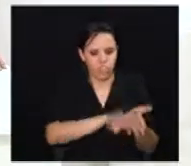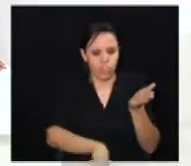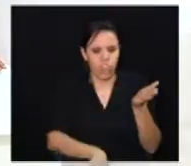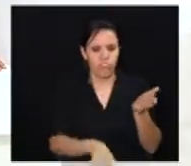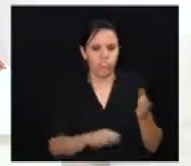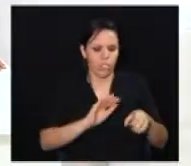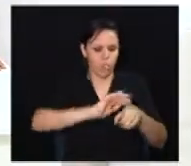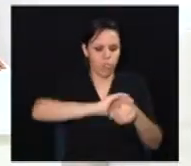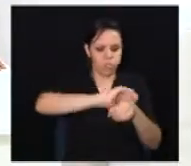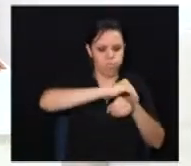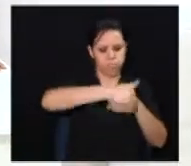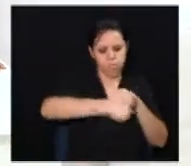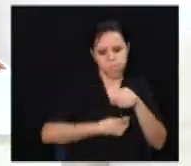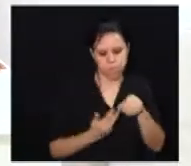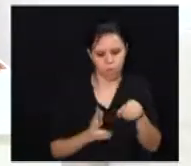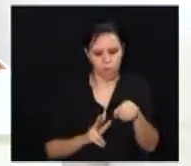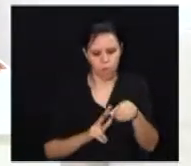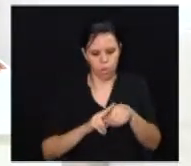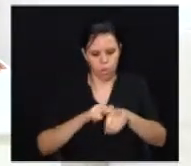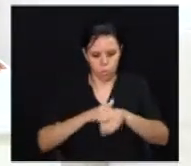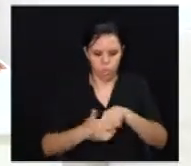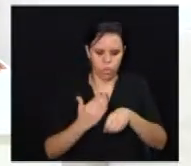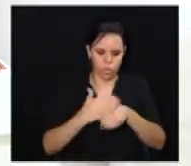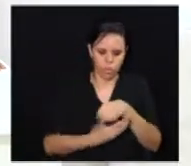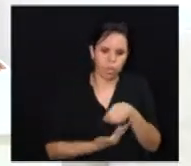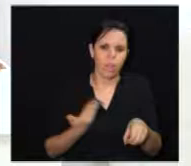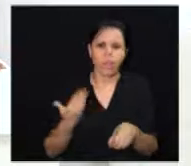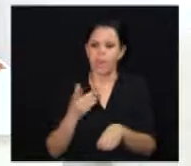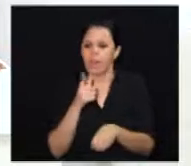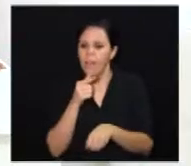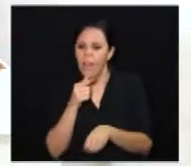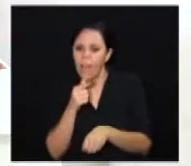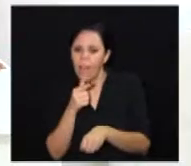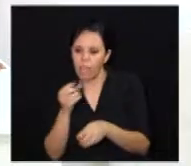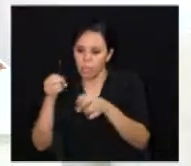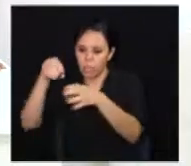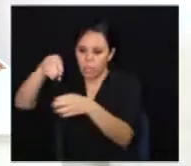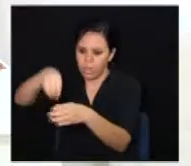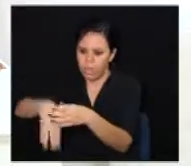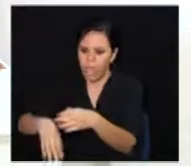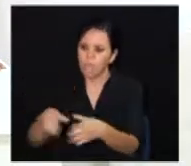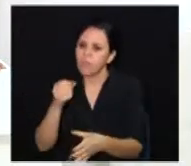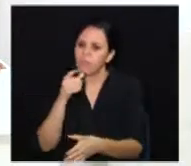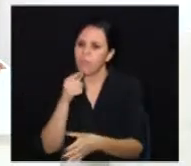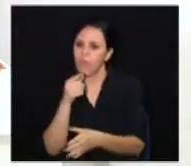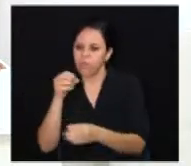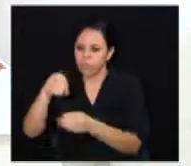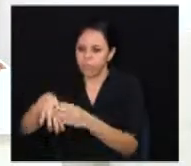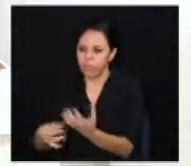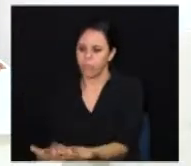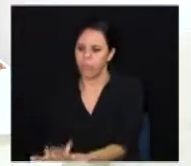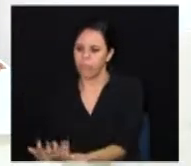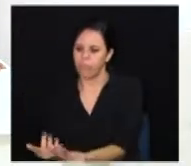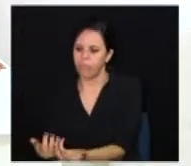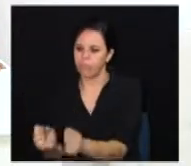dele. Quando você coloca ele na água, a pele solta. Né? Ela dá uma cozinhada por fora e ela solta antes de cozinhar o